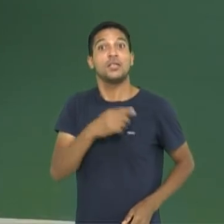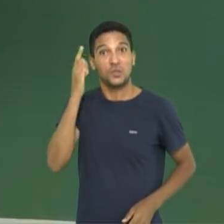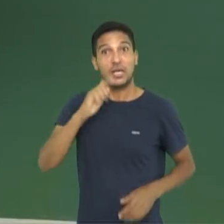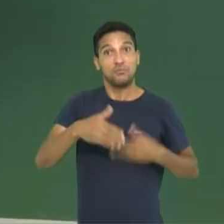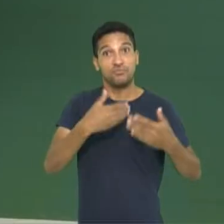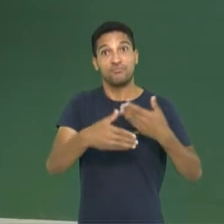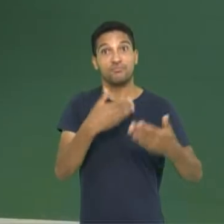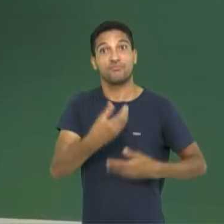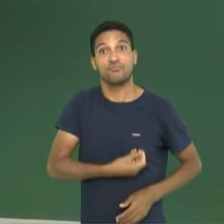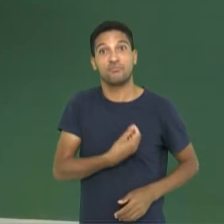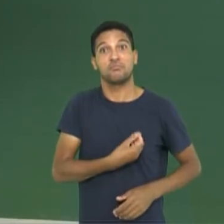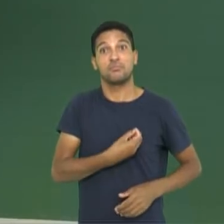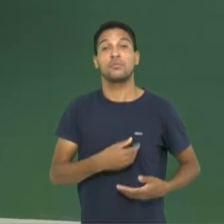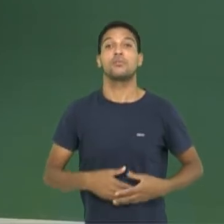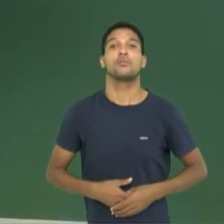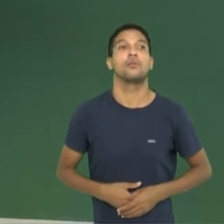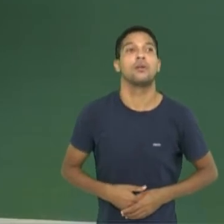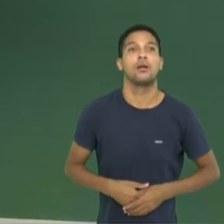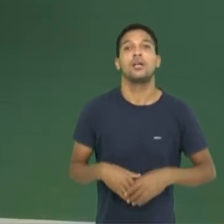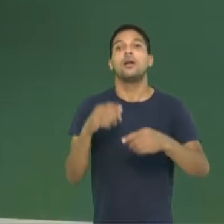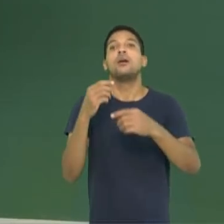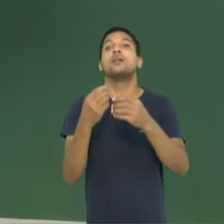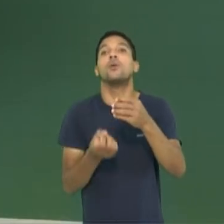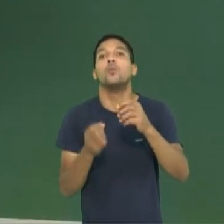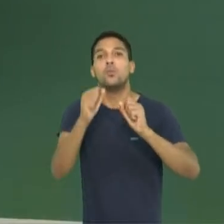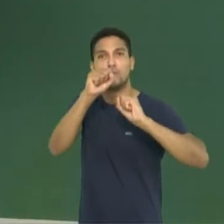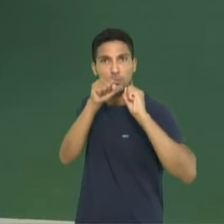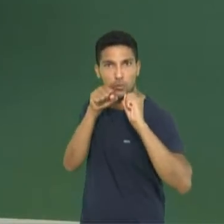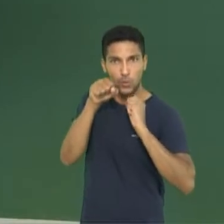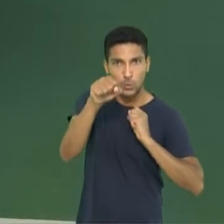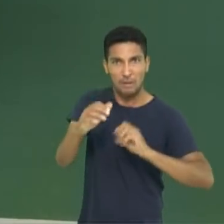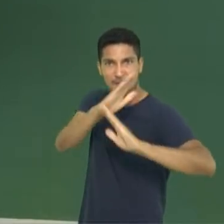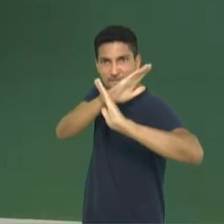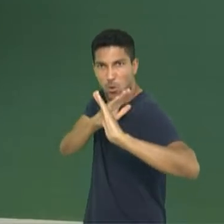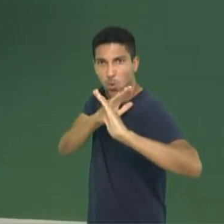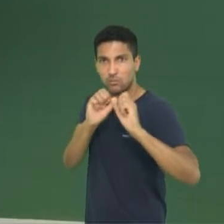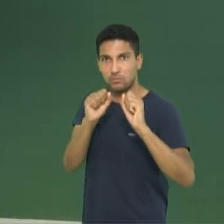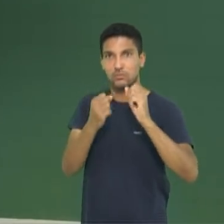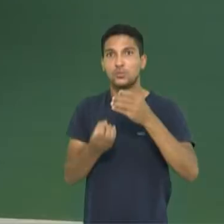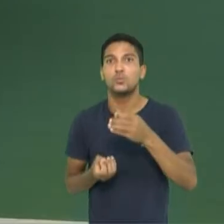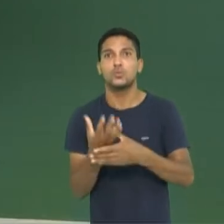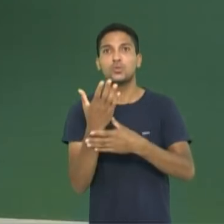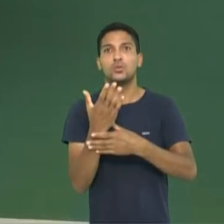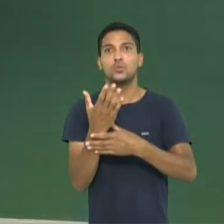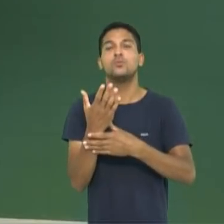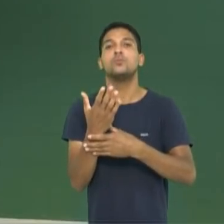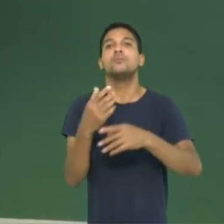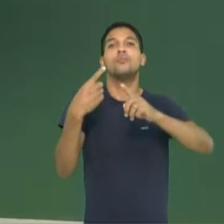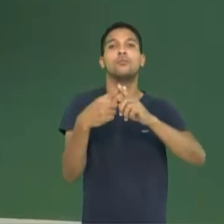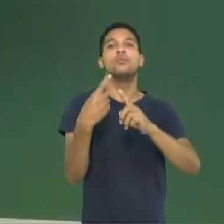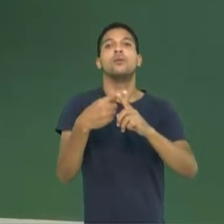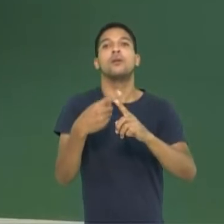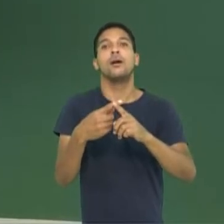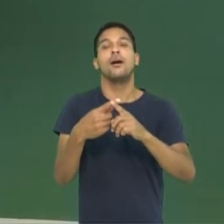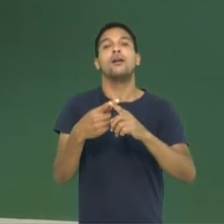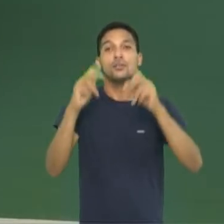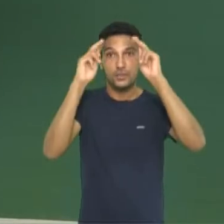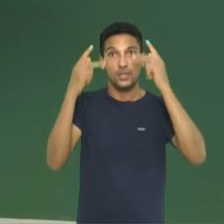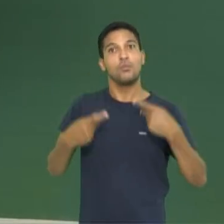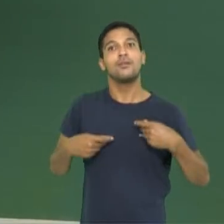lutas tiveram origem na letra A, necessidade de proteção e de defesa. Letra B, necessidade